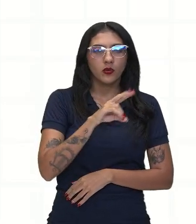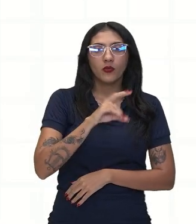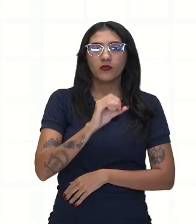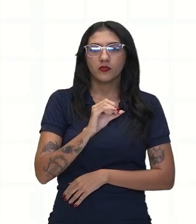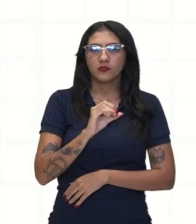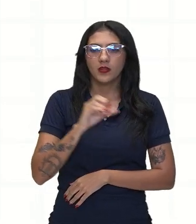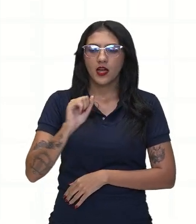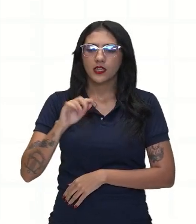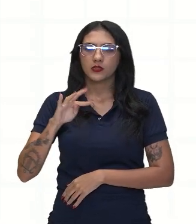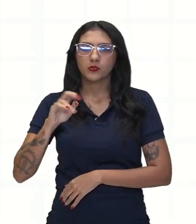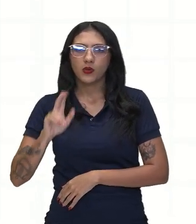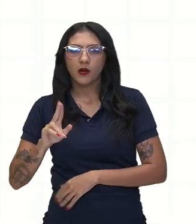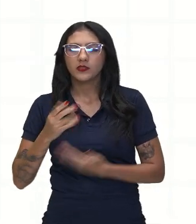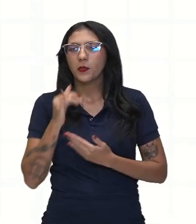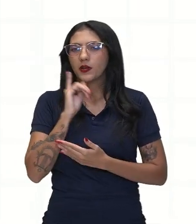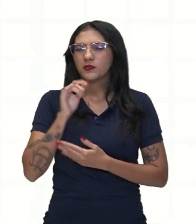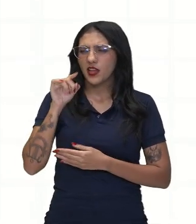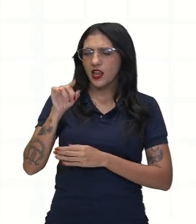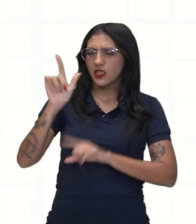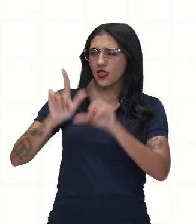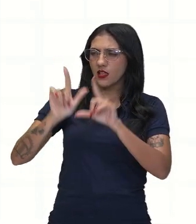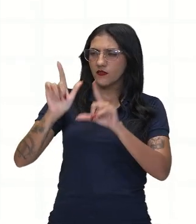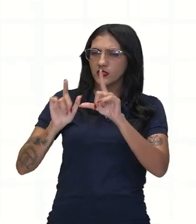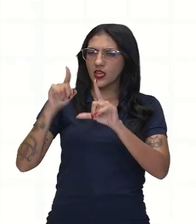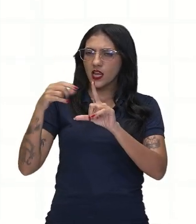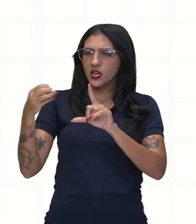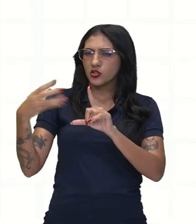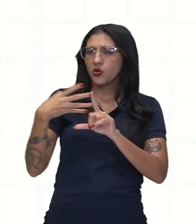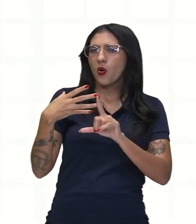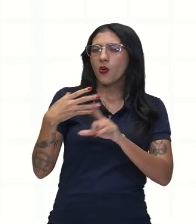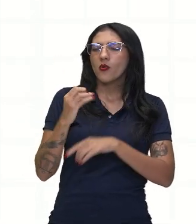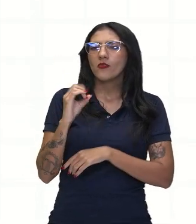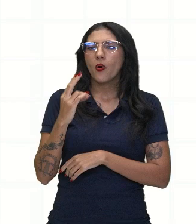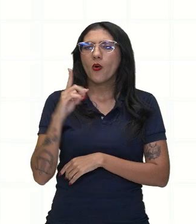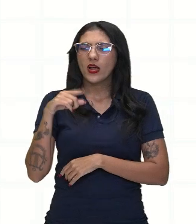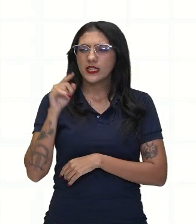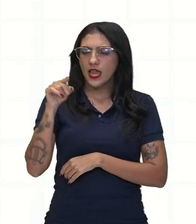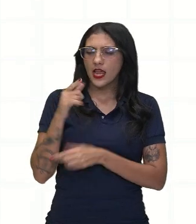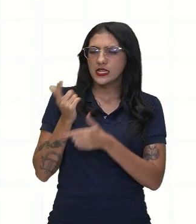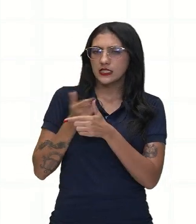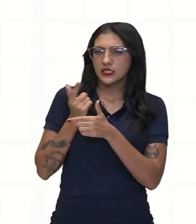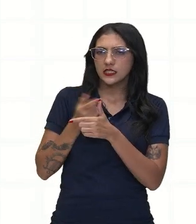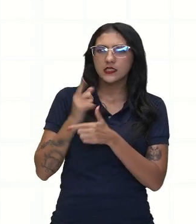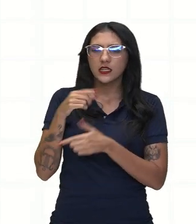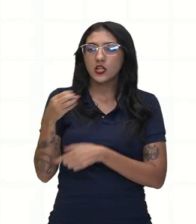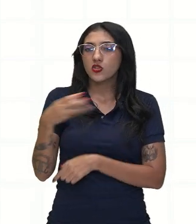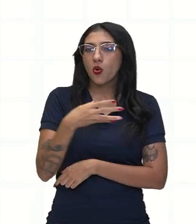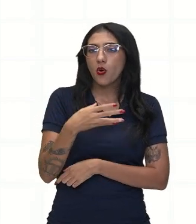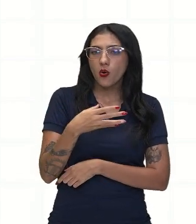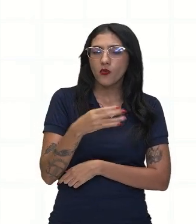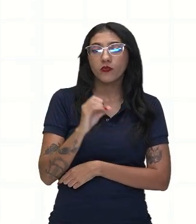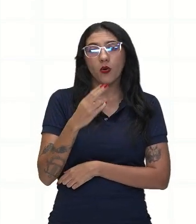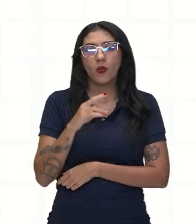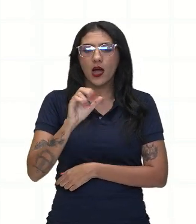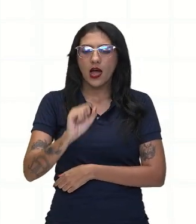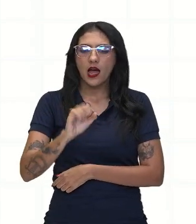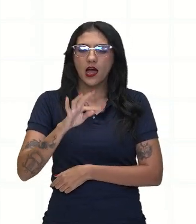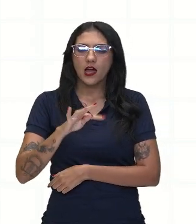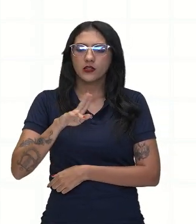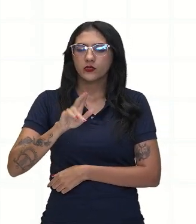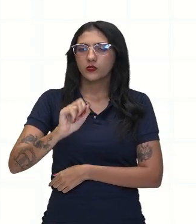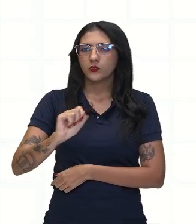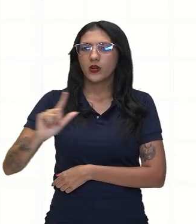novela é nova, né? Ou aquele tênis é novo, aquele tênis é atual. Modifiquei aí a